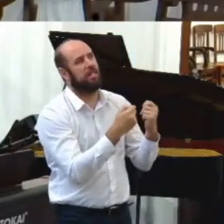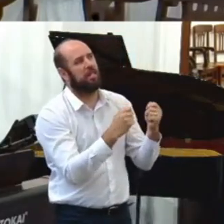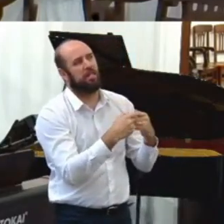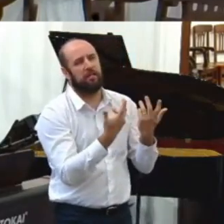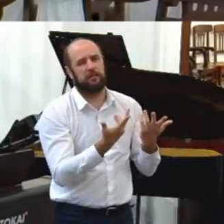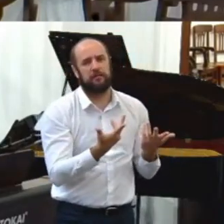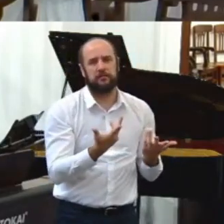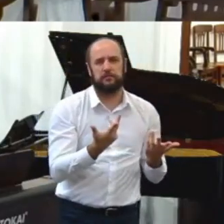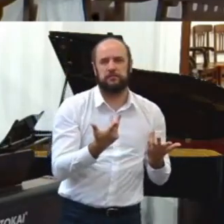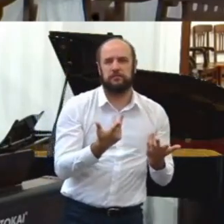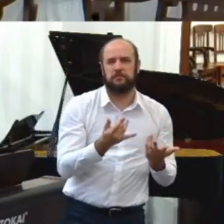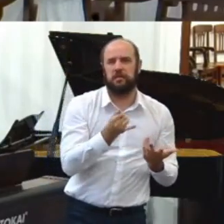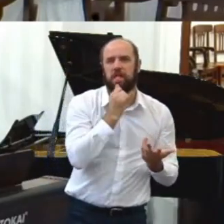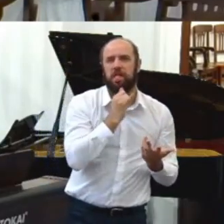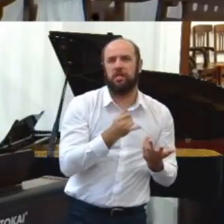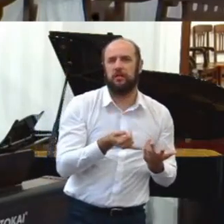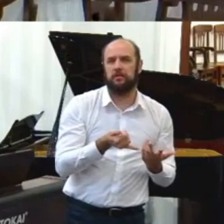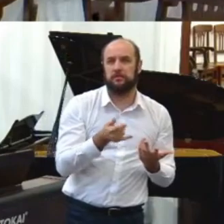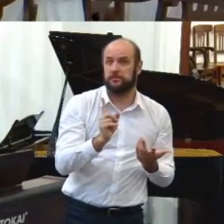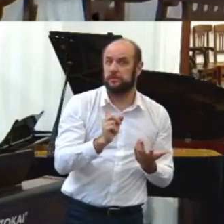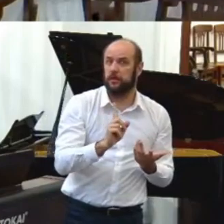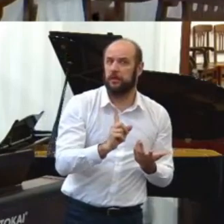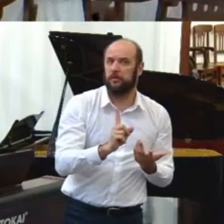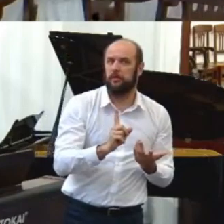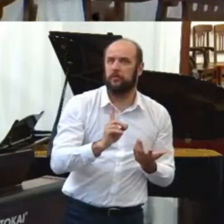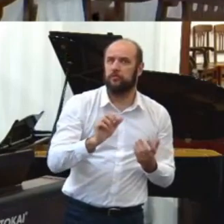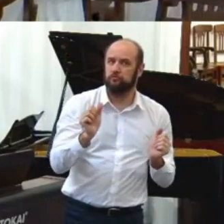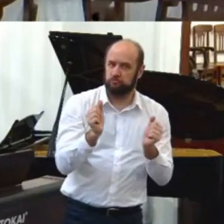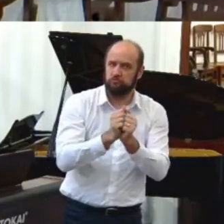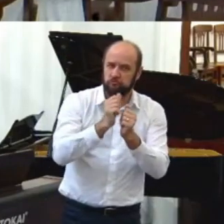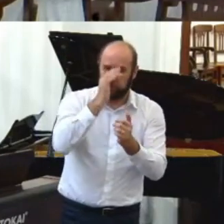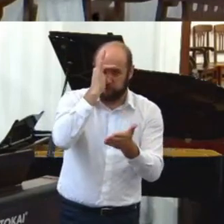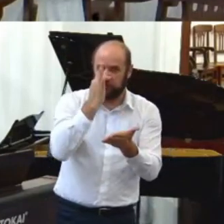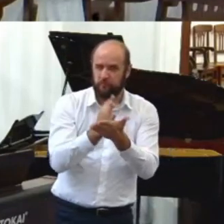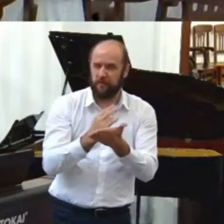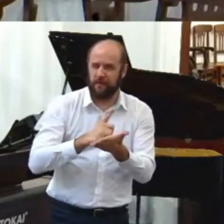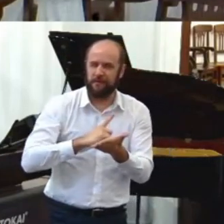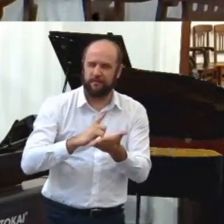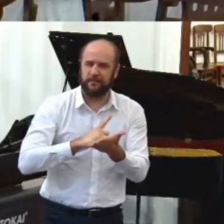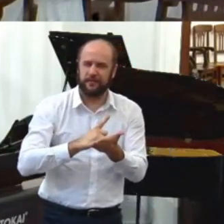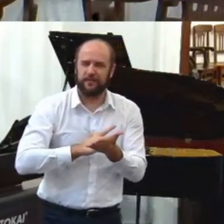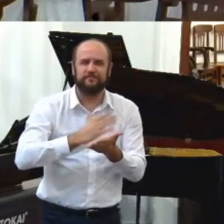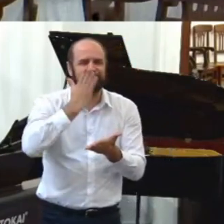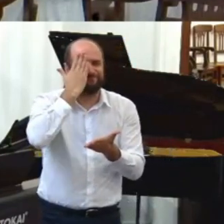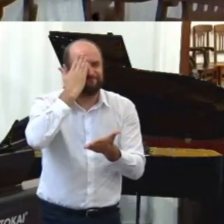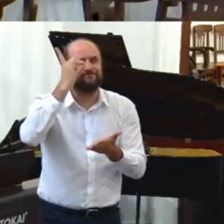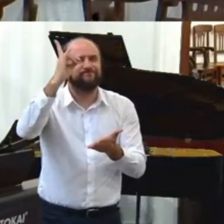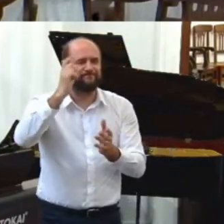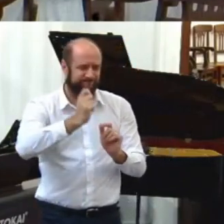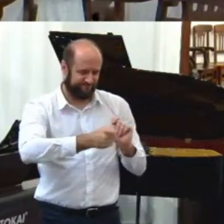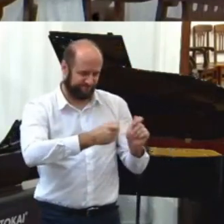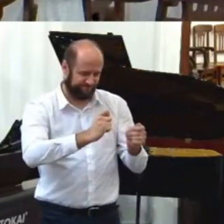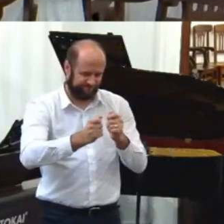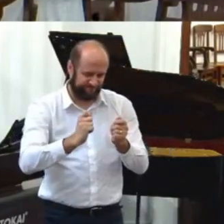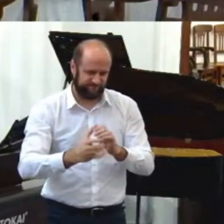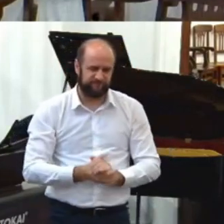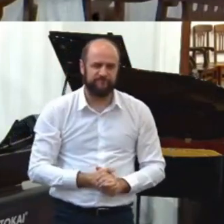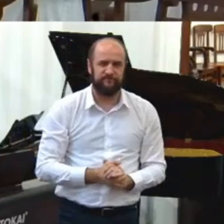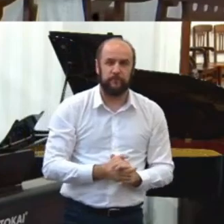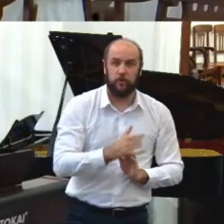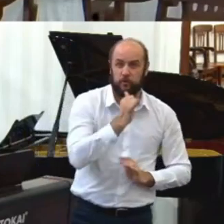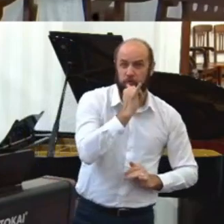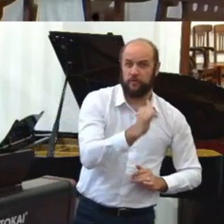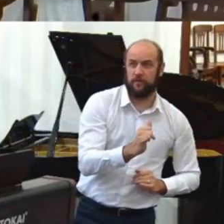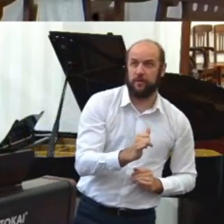socorro de Deus. Por isso, quando o autor aos Hebreus fala sobre quem é o Senhor, ele diz assim: o Senhor é